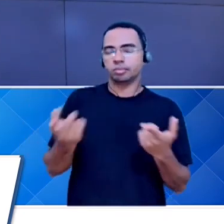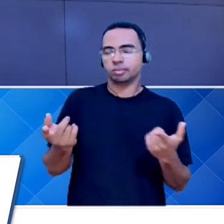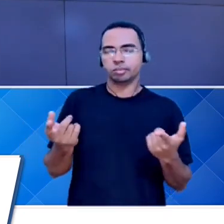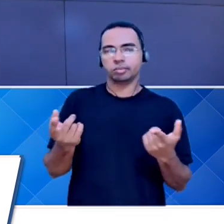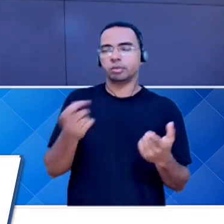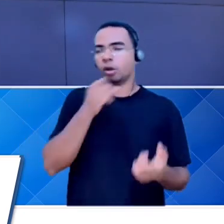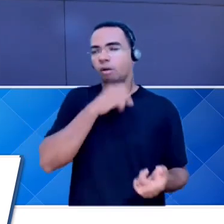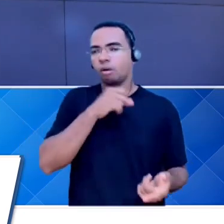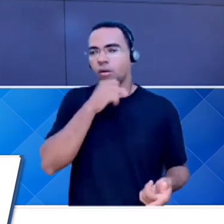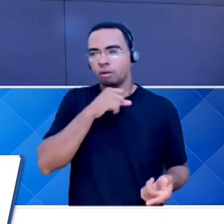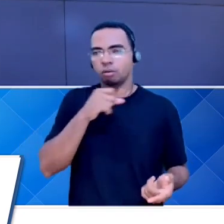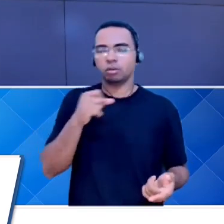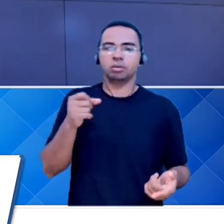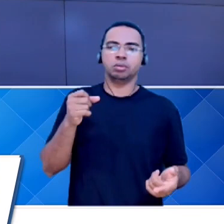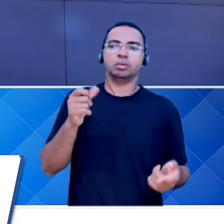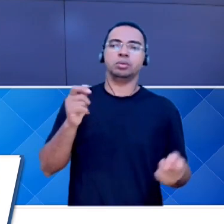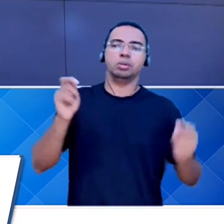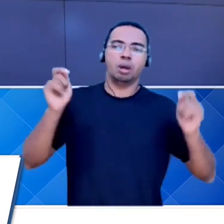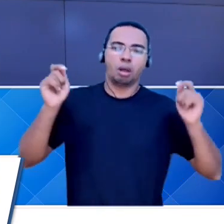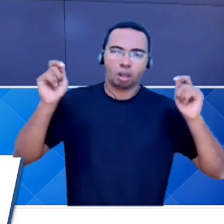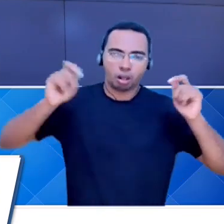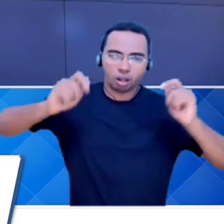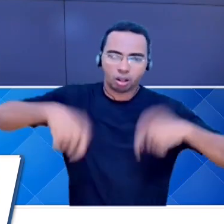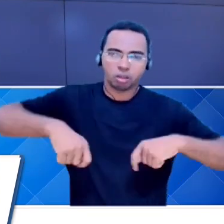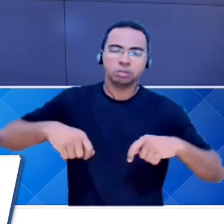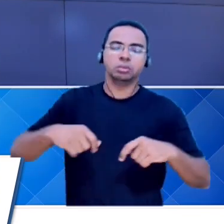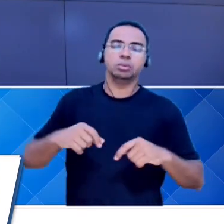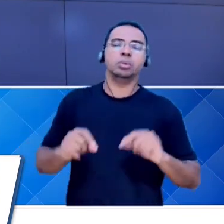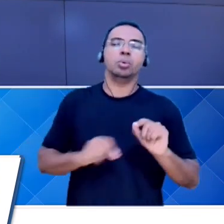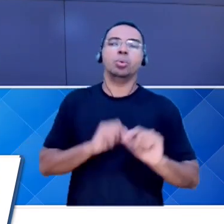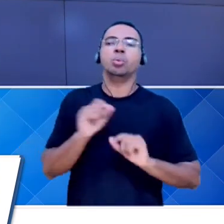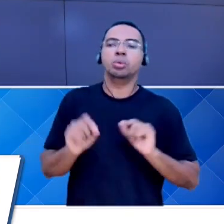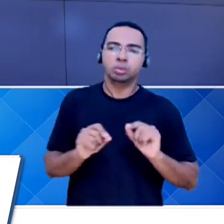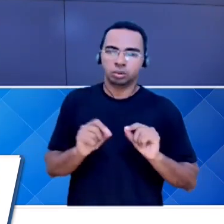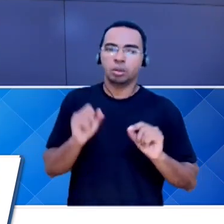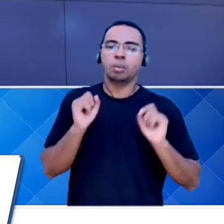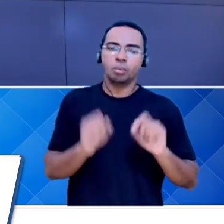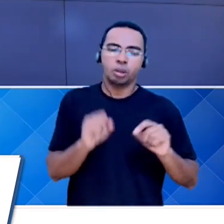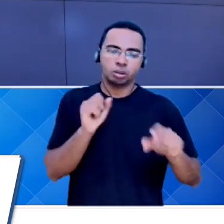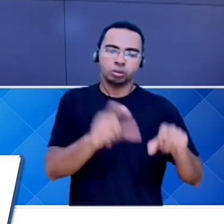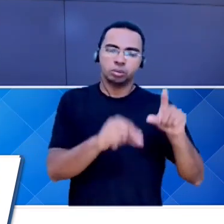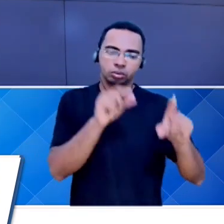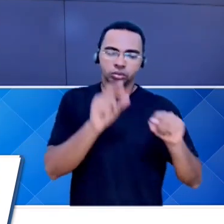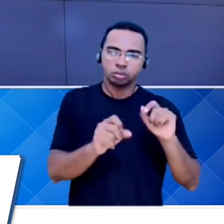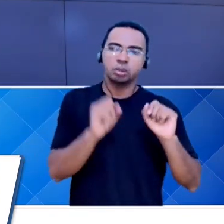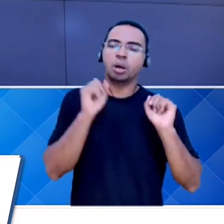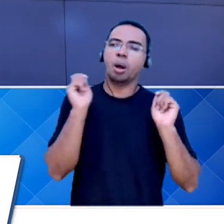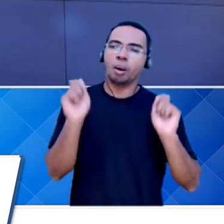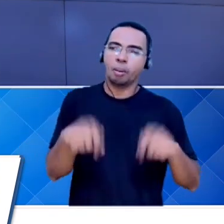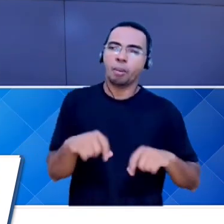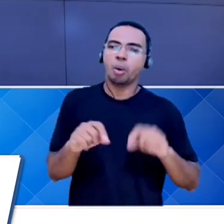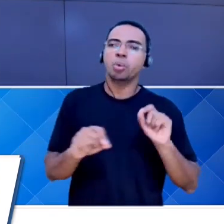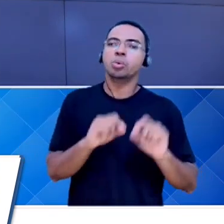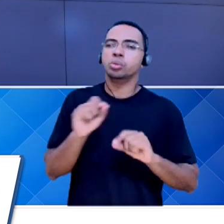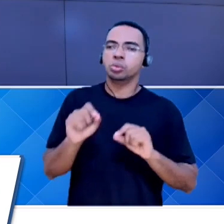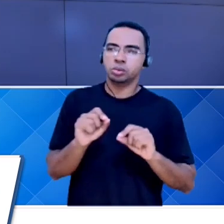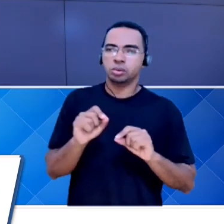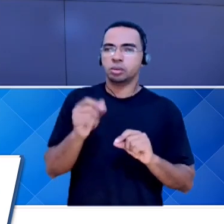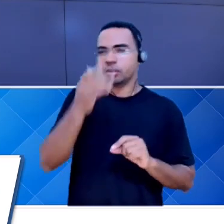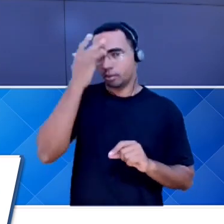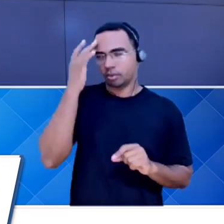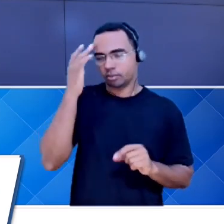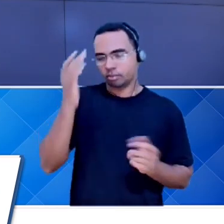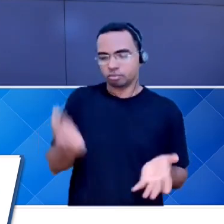idosos capazes de ter as suas escolhas, capazes de serem pessoas